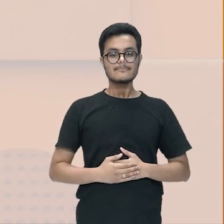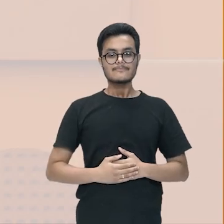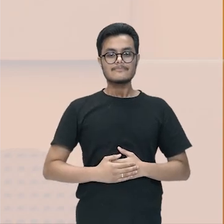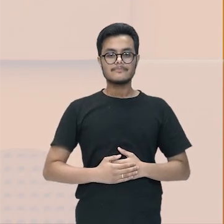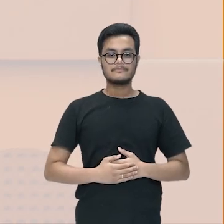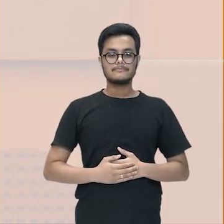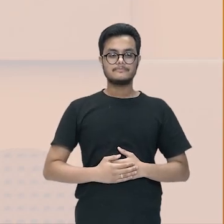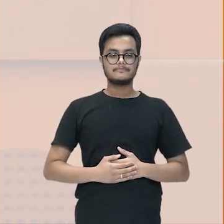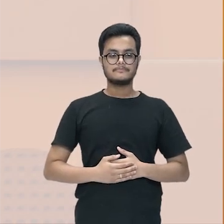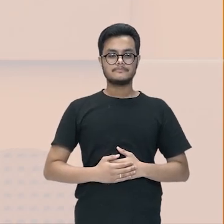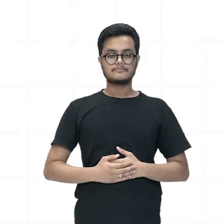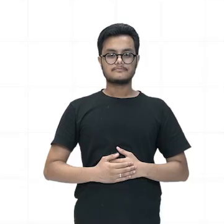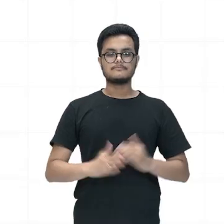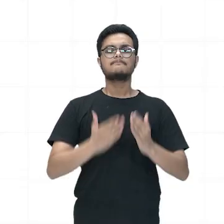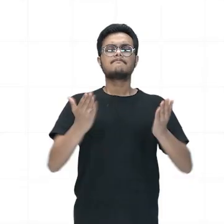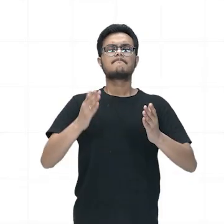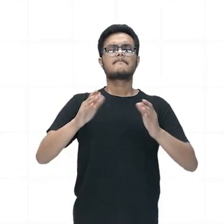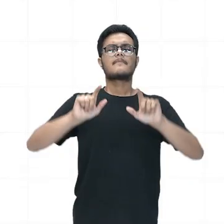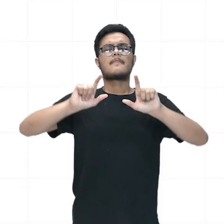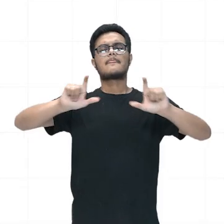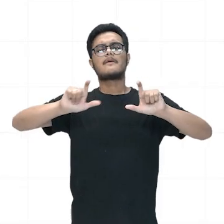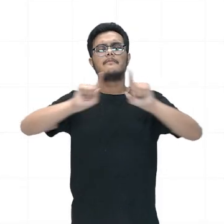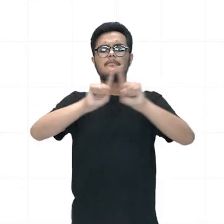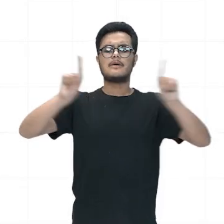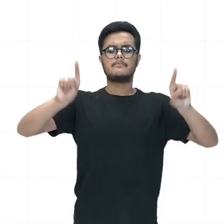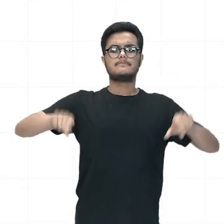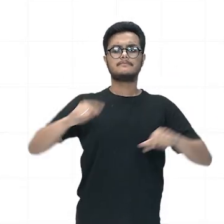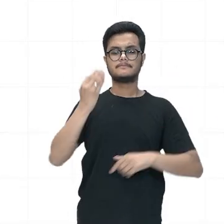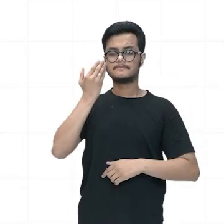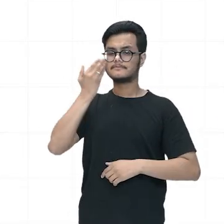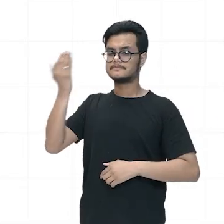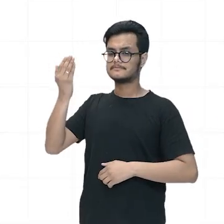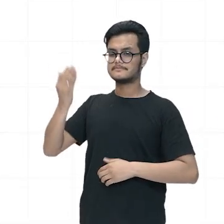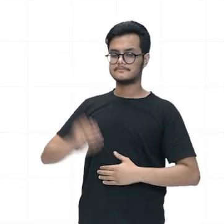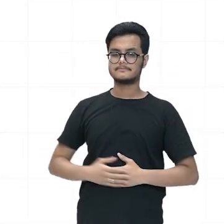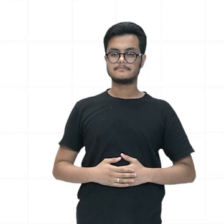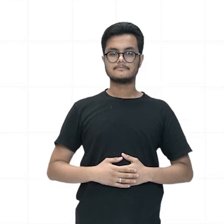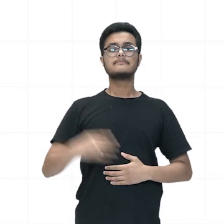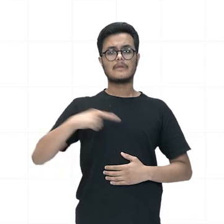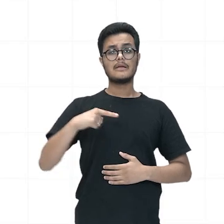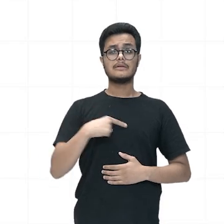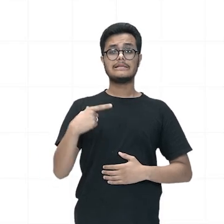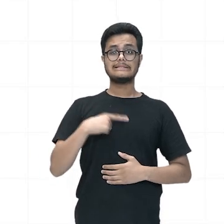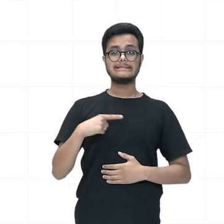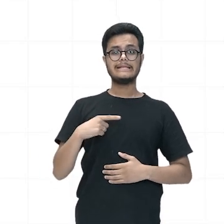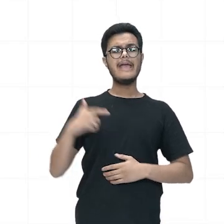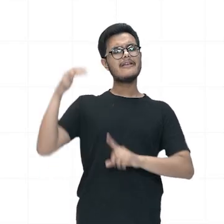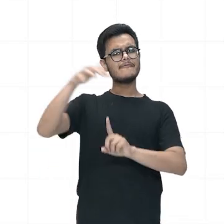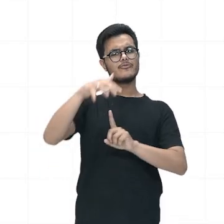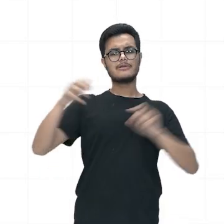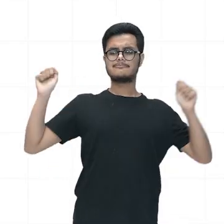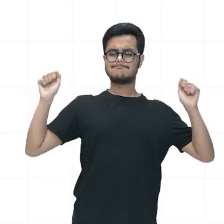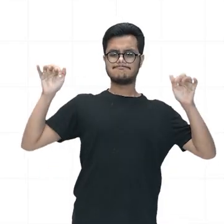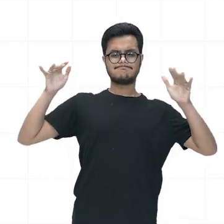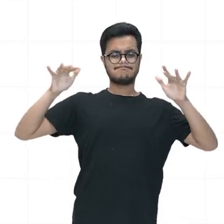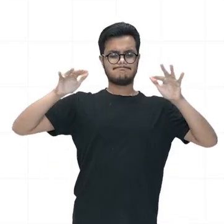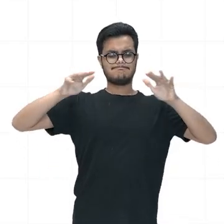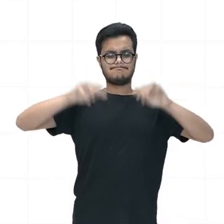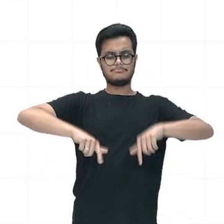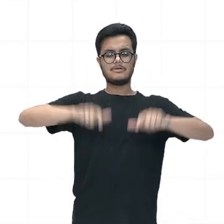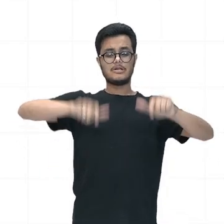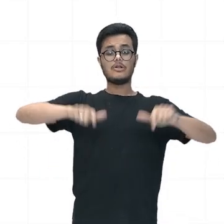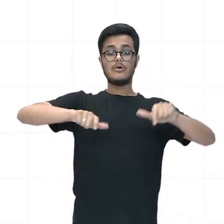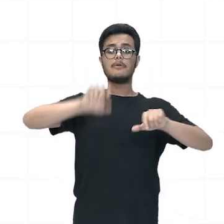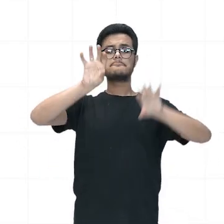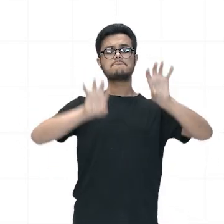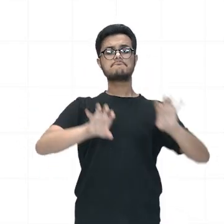comigo. Cadê o nosso mapinha aí que vai já aparecer? A gente vai ver, então, uma mistura da cultura grega e romana.